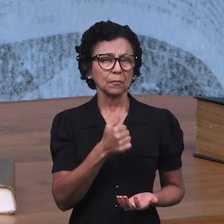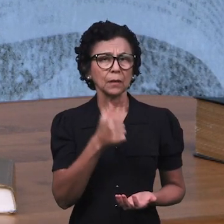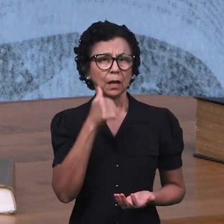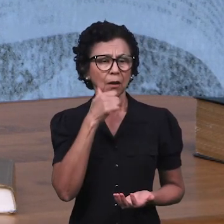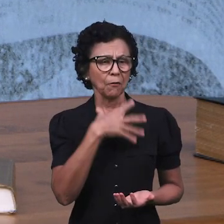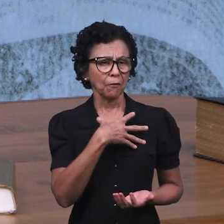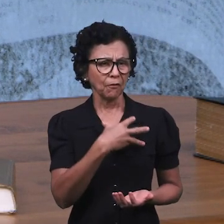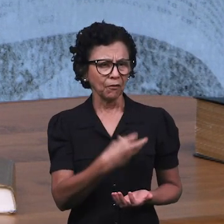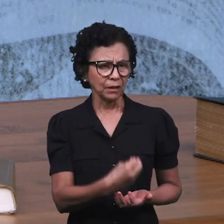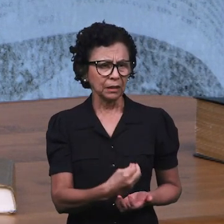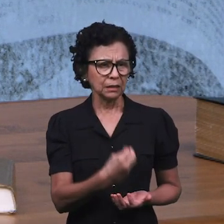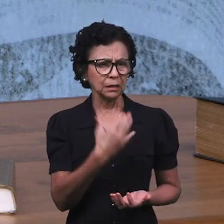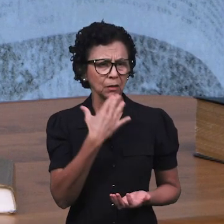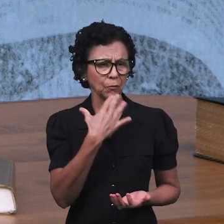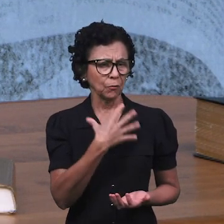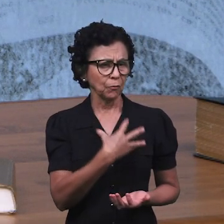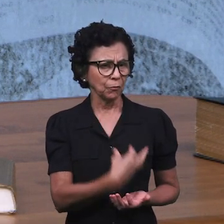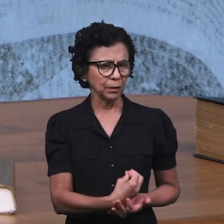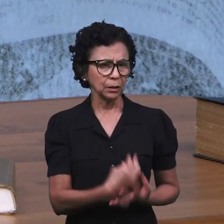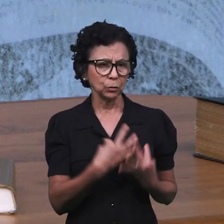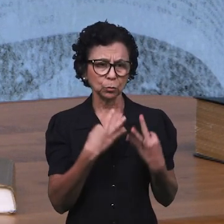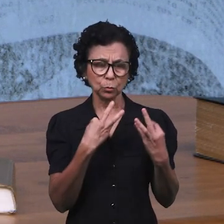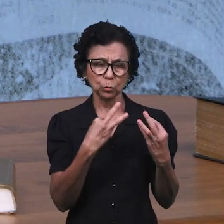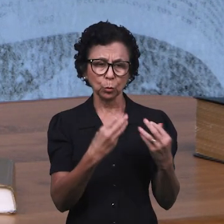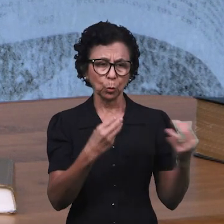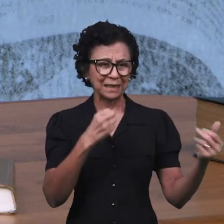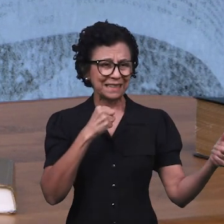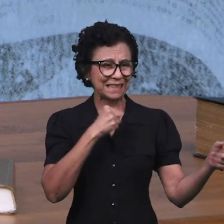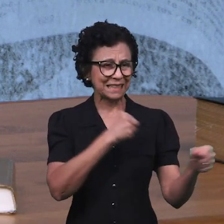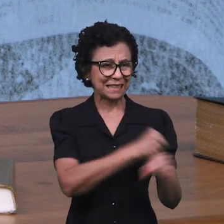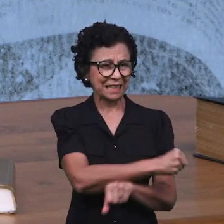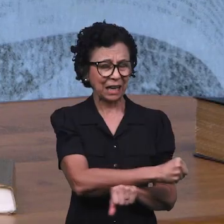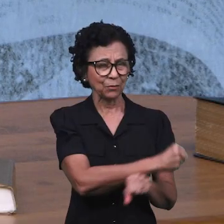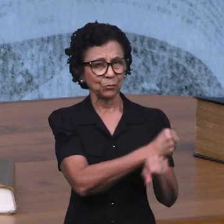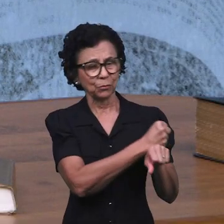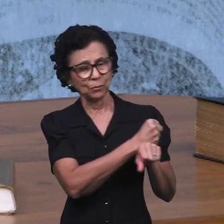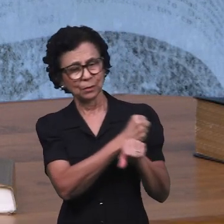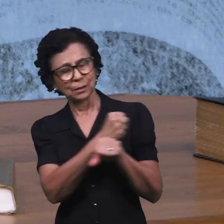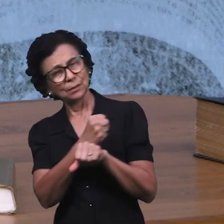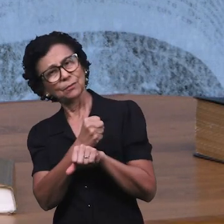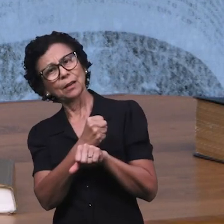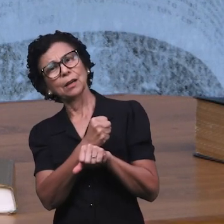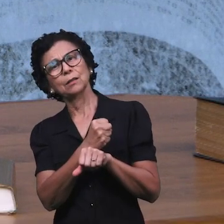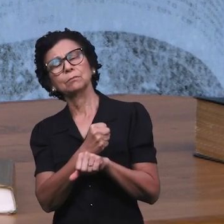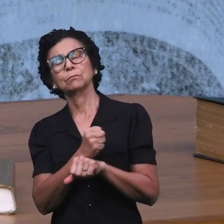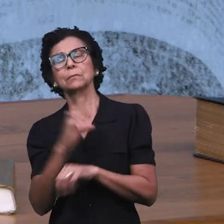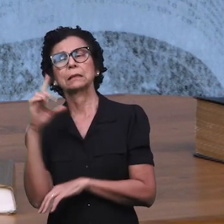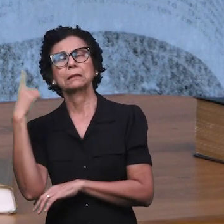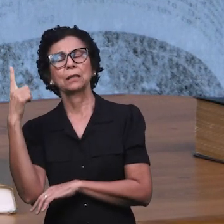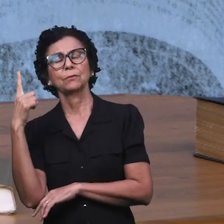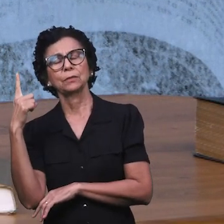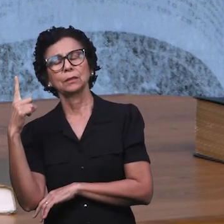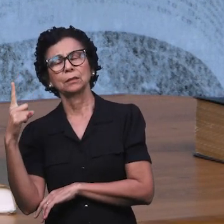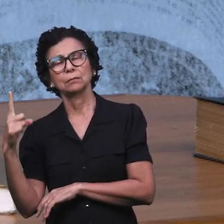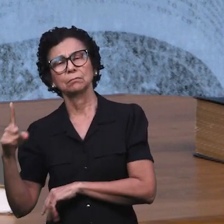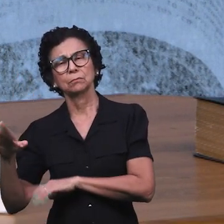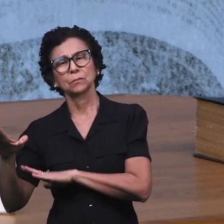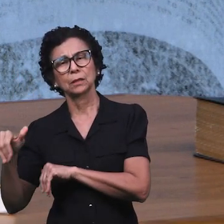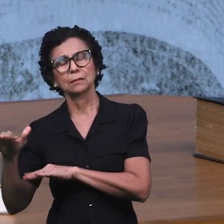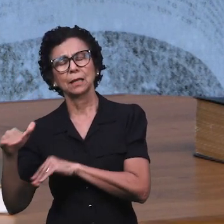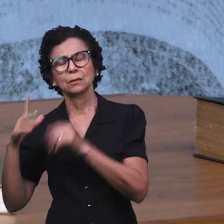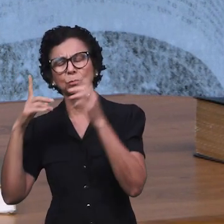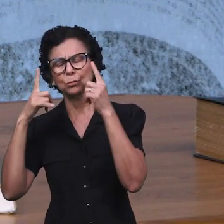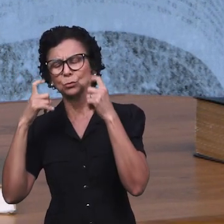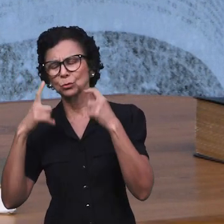Então Davi e o povo que se achava com ele alçaram a sua voz e choraram, até que neles não houve